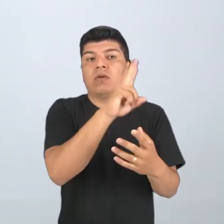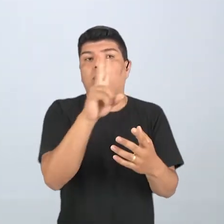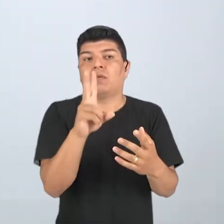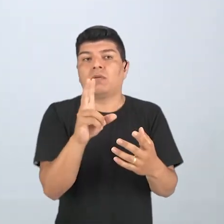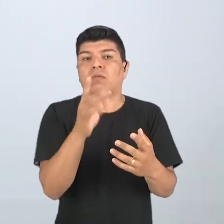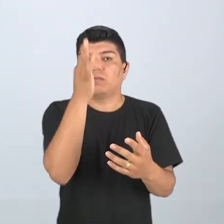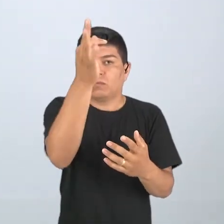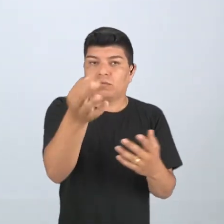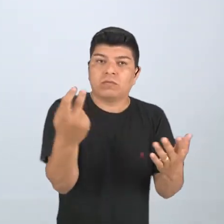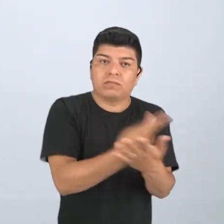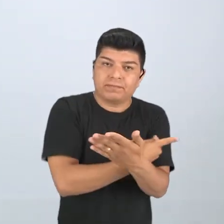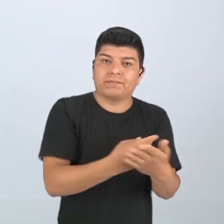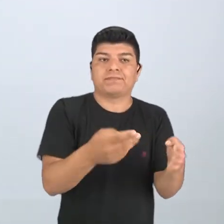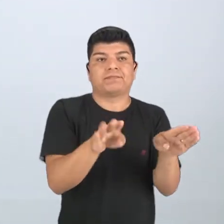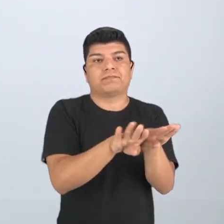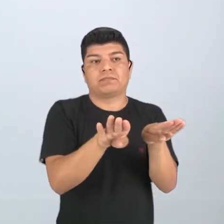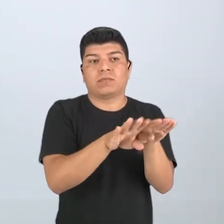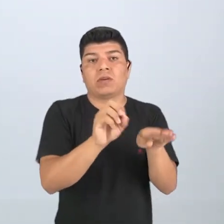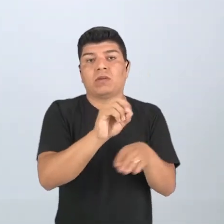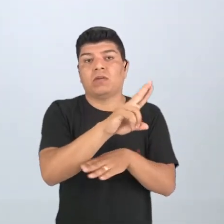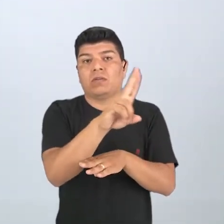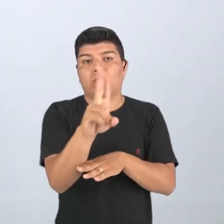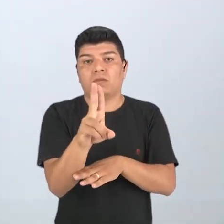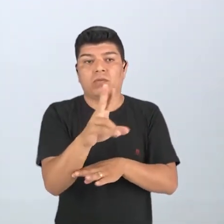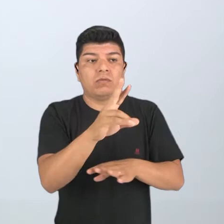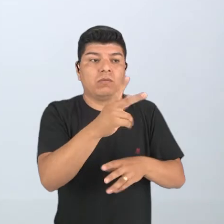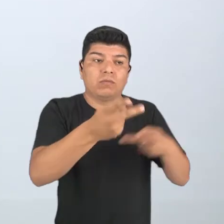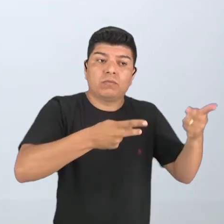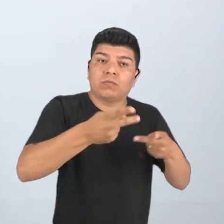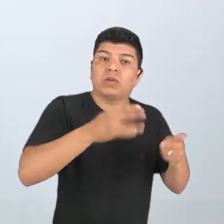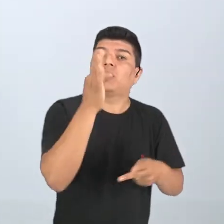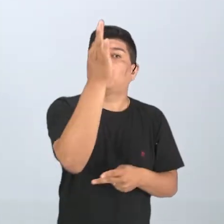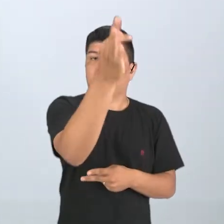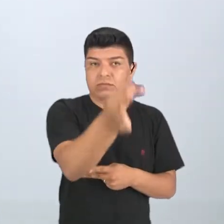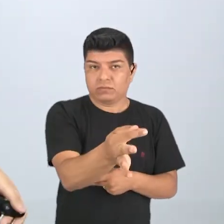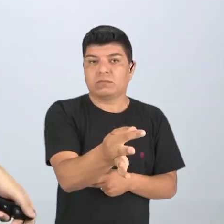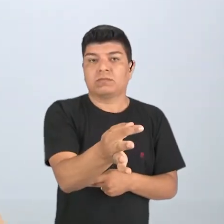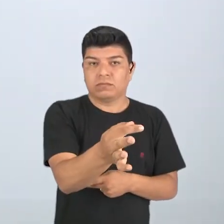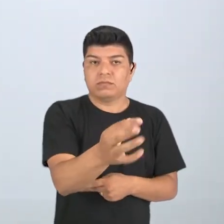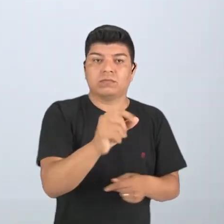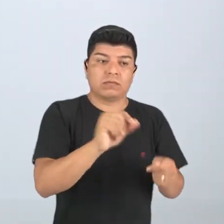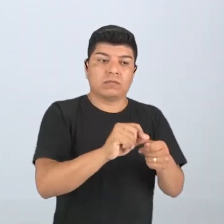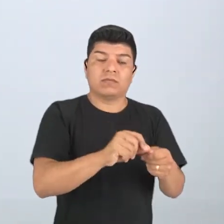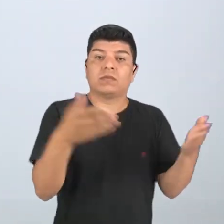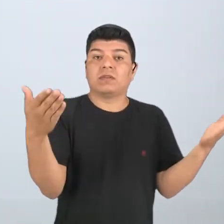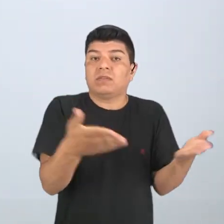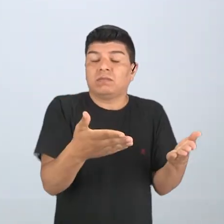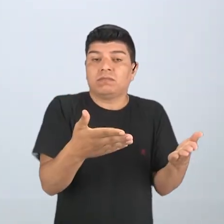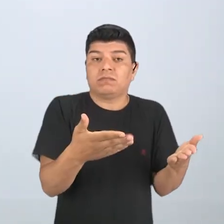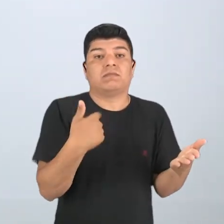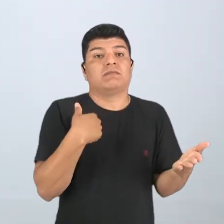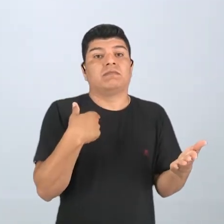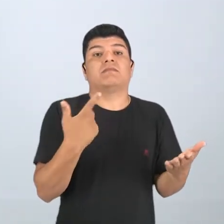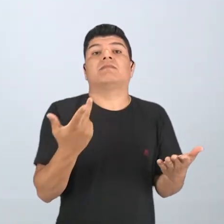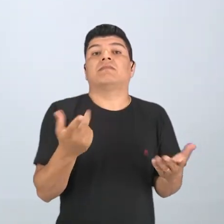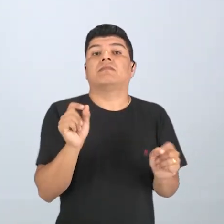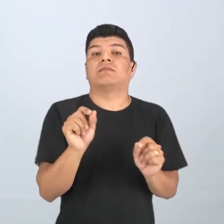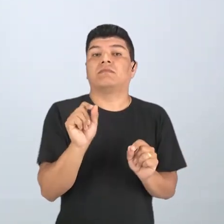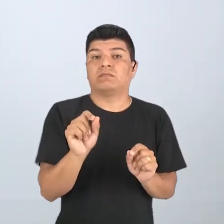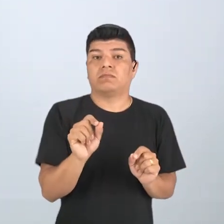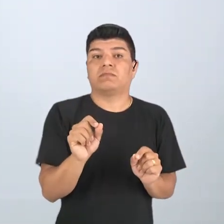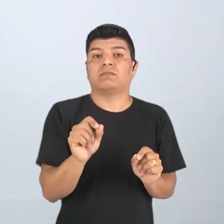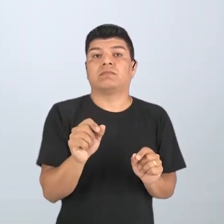que aconteça, ou falar de planos futuros, aquilo que você está fazendo agora, enfim, é bastante, né?